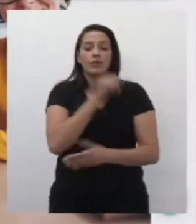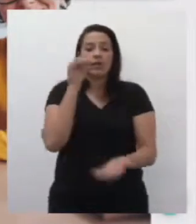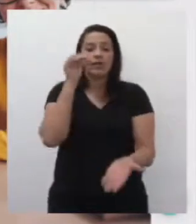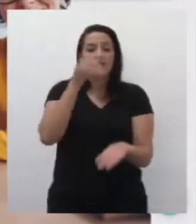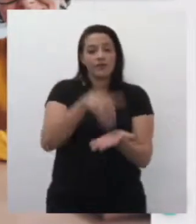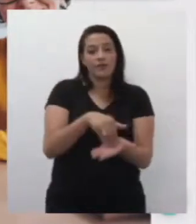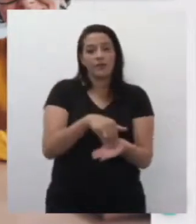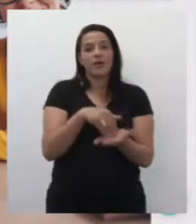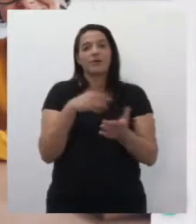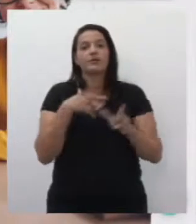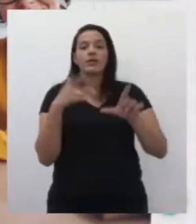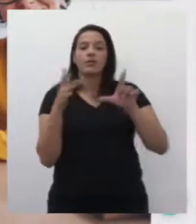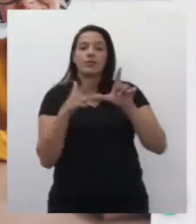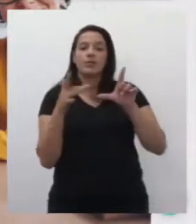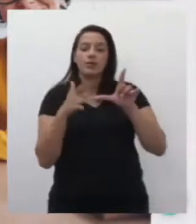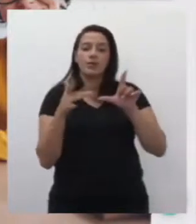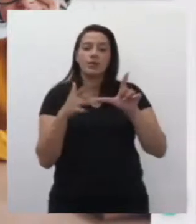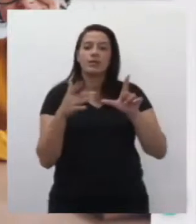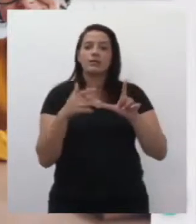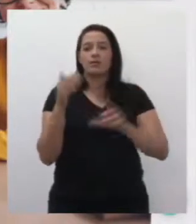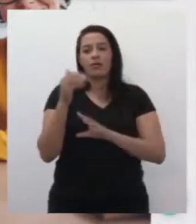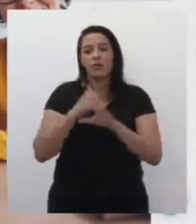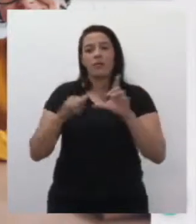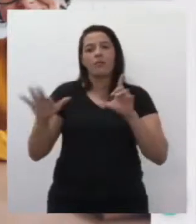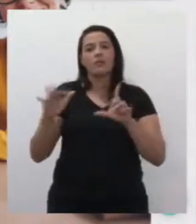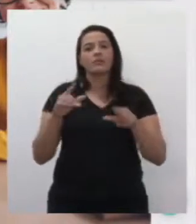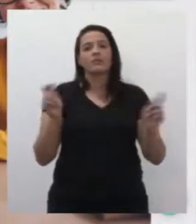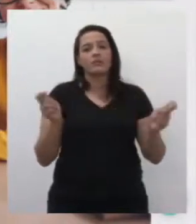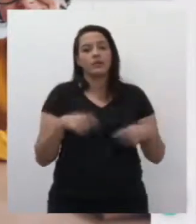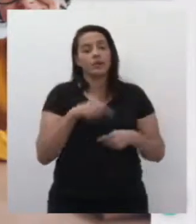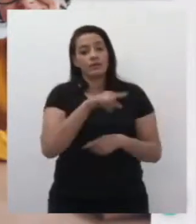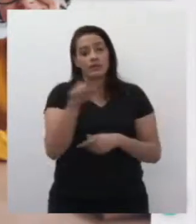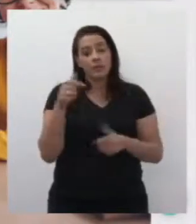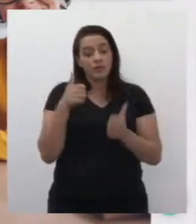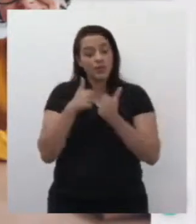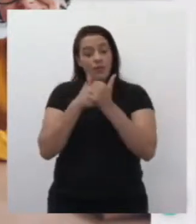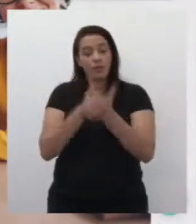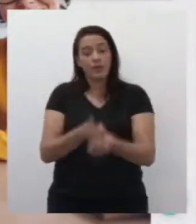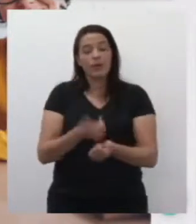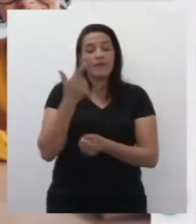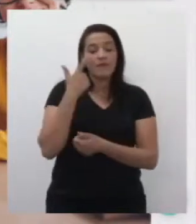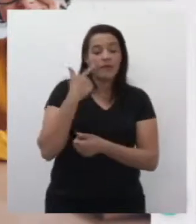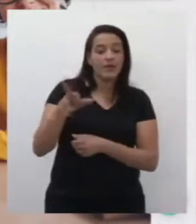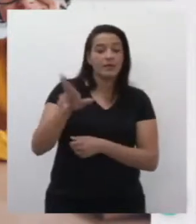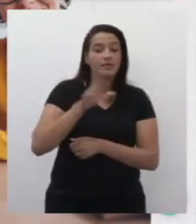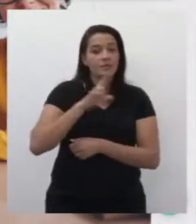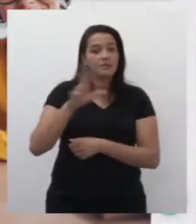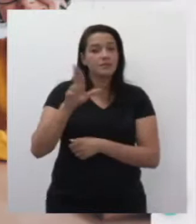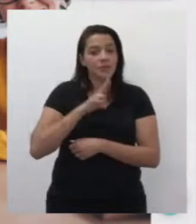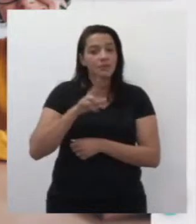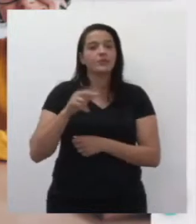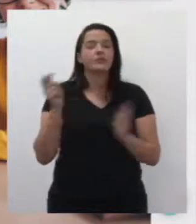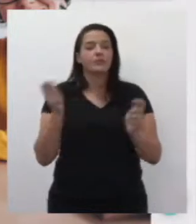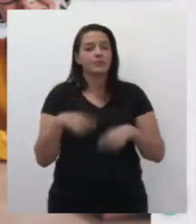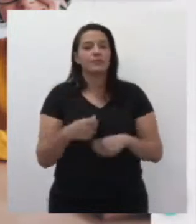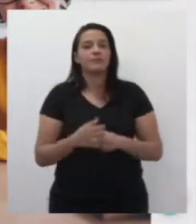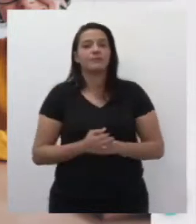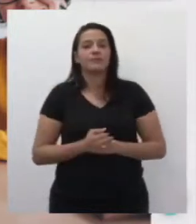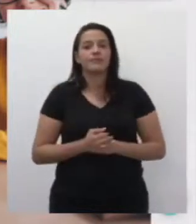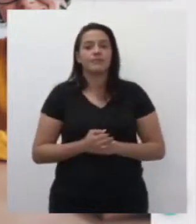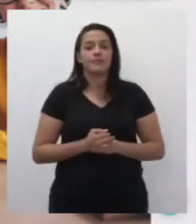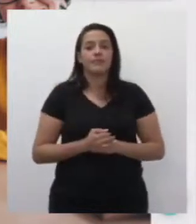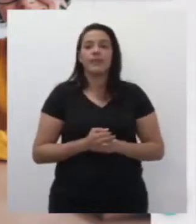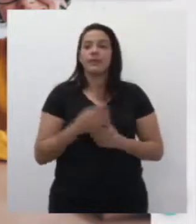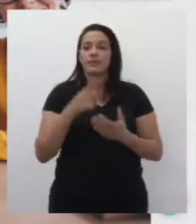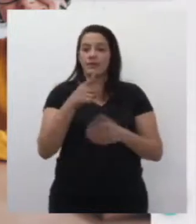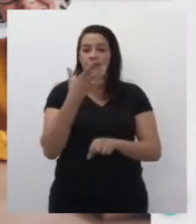linkzinho para você compartilhar com seus alunos e você também consegue acompanhar o resultado desses alunos, tá? Então, faz por essa